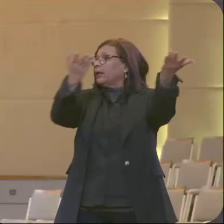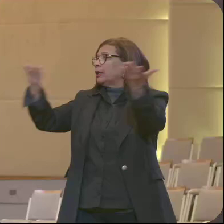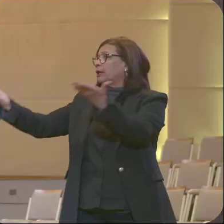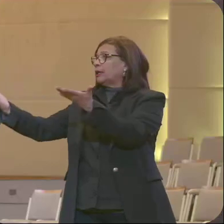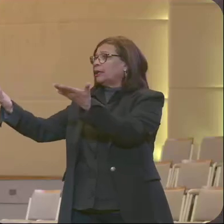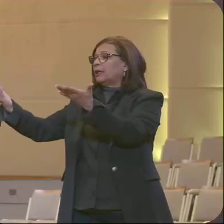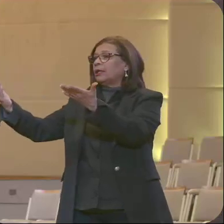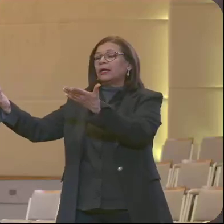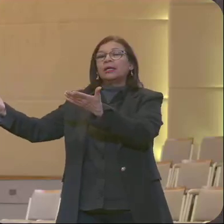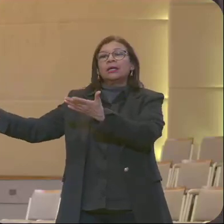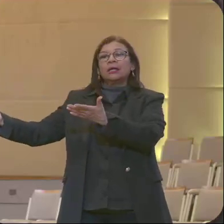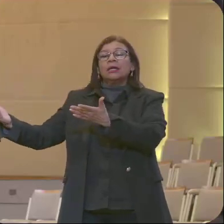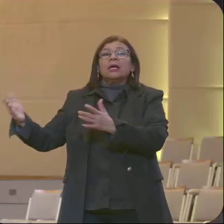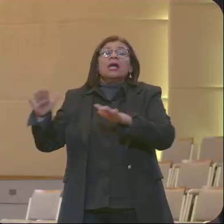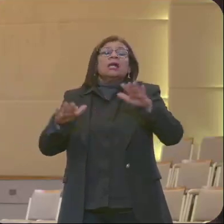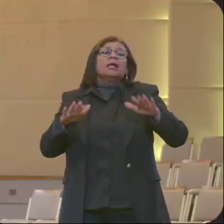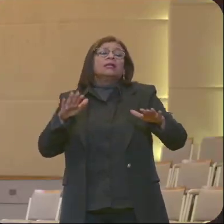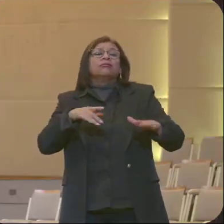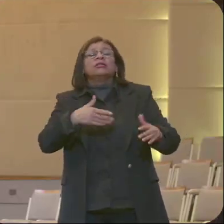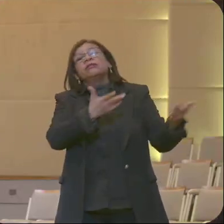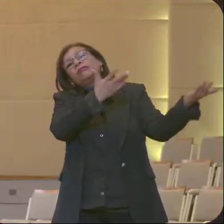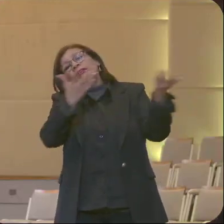lugar nessa noite, você precisa